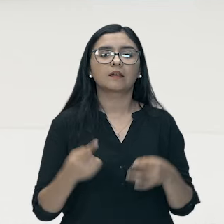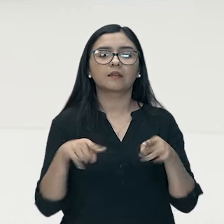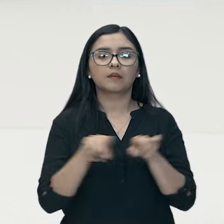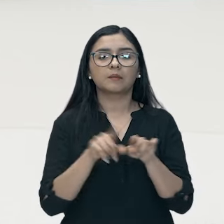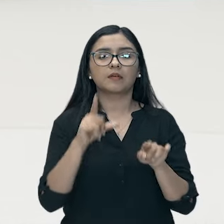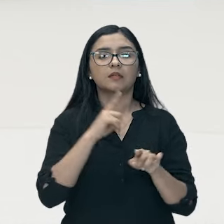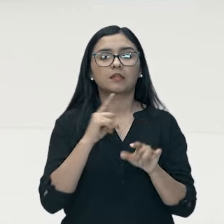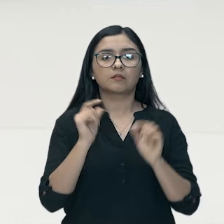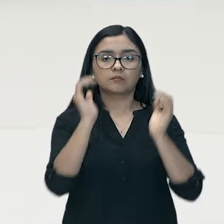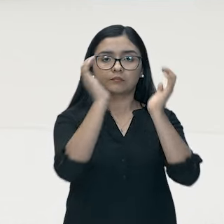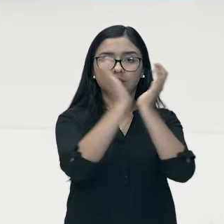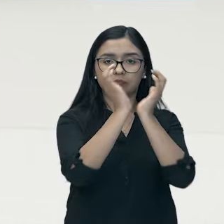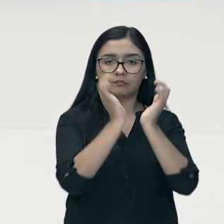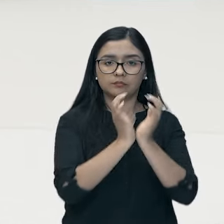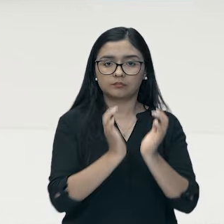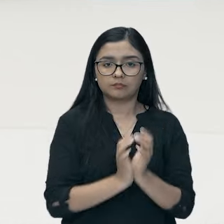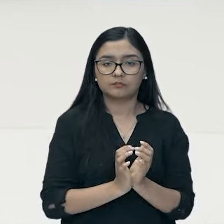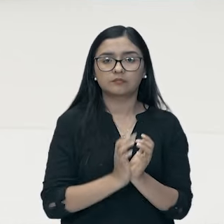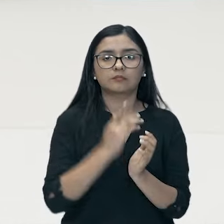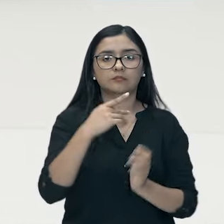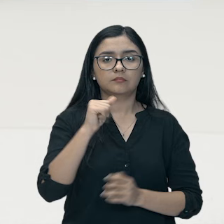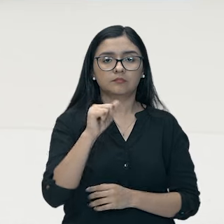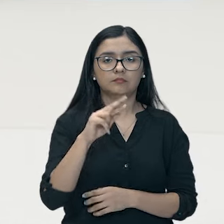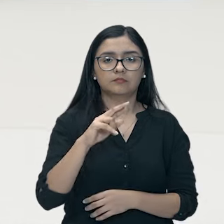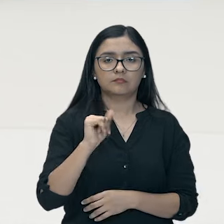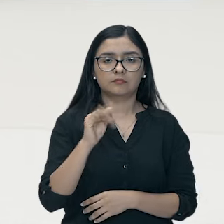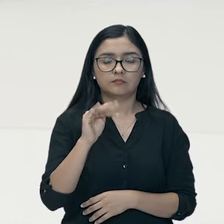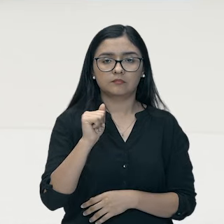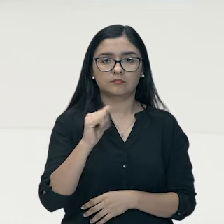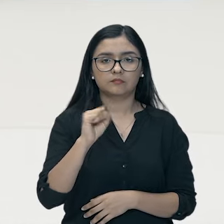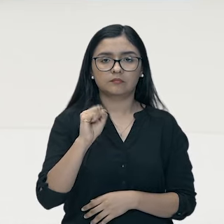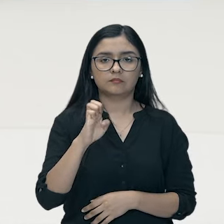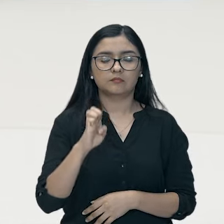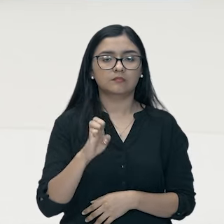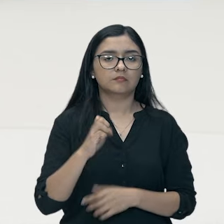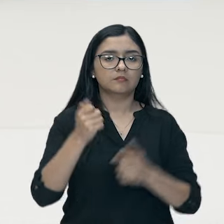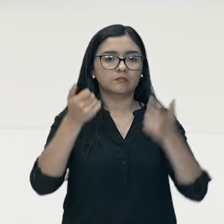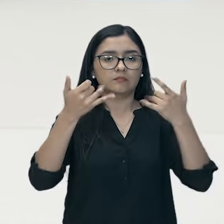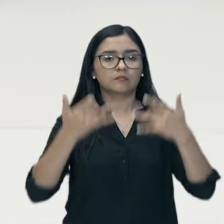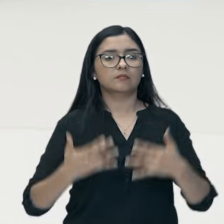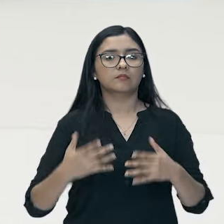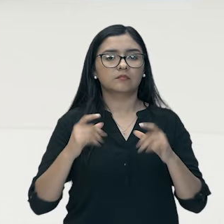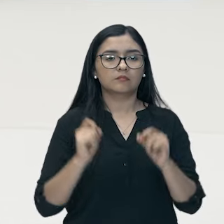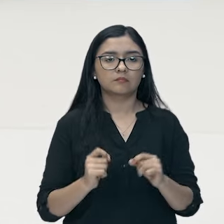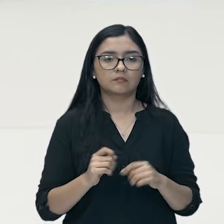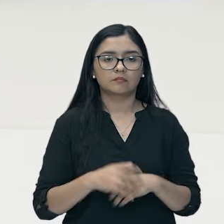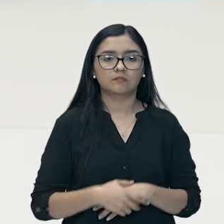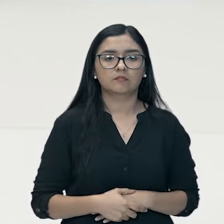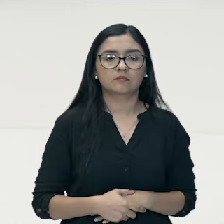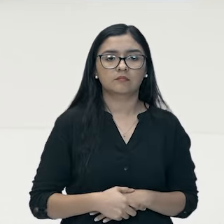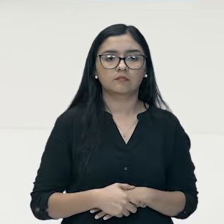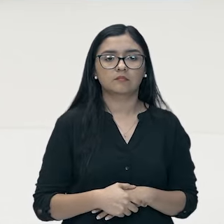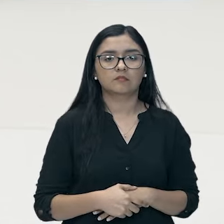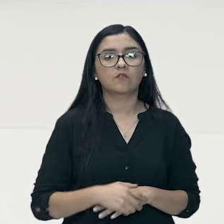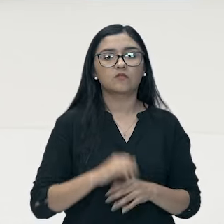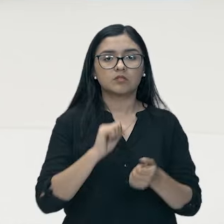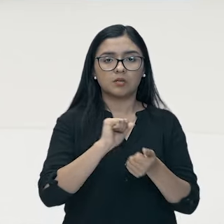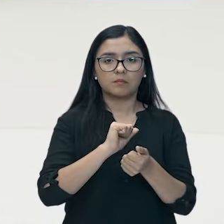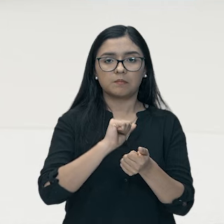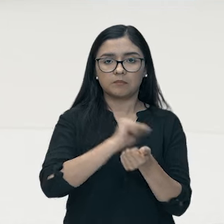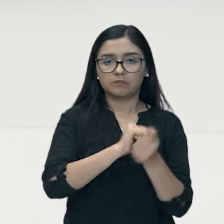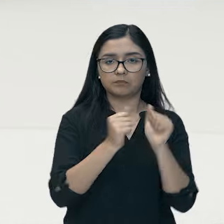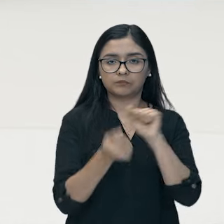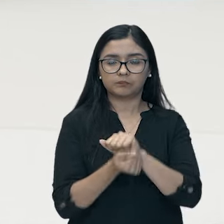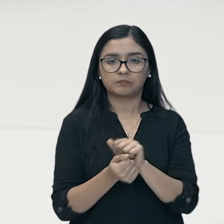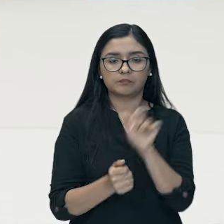nós vimos primeiramente a paráfrase não é quando eu faço ali a reescritura do texto modifico as